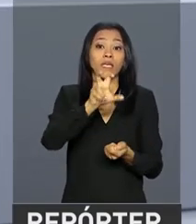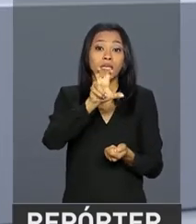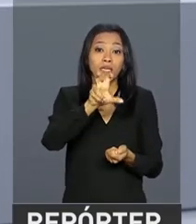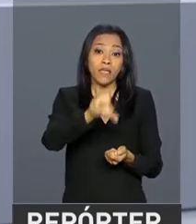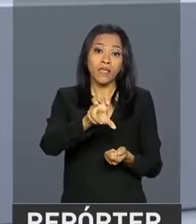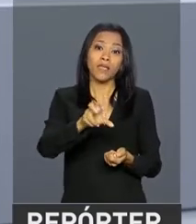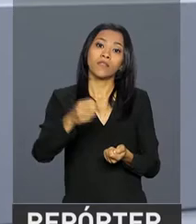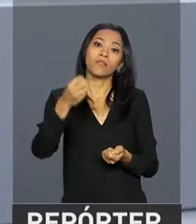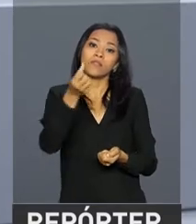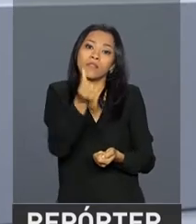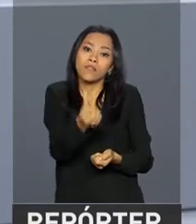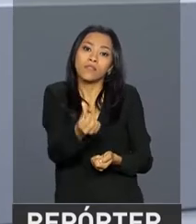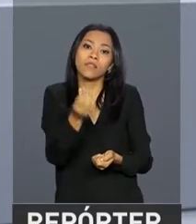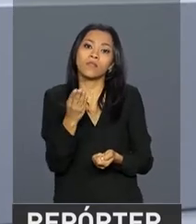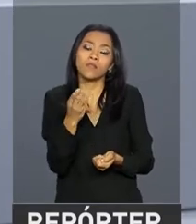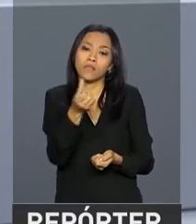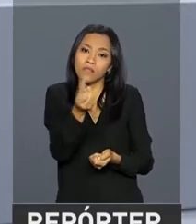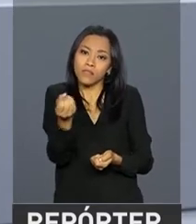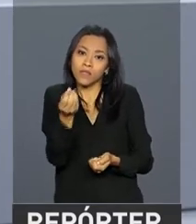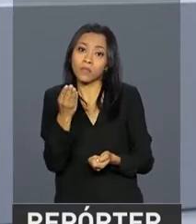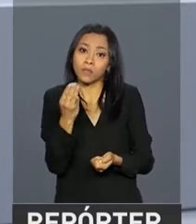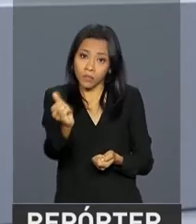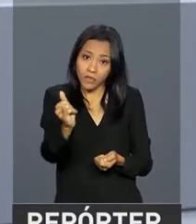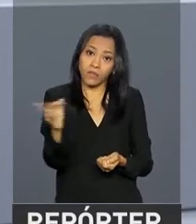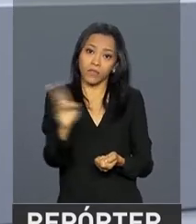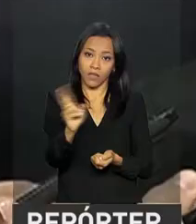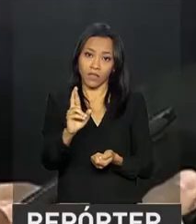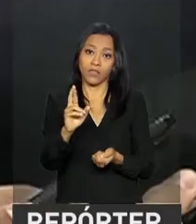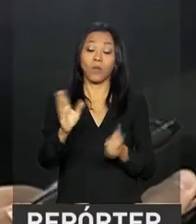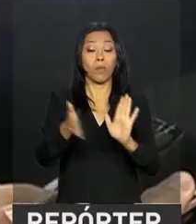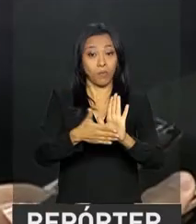de reais em 10 anos com a aprovação da proposta.